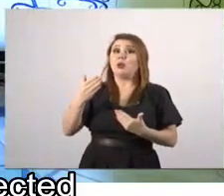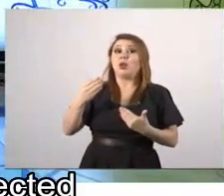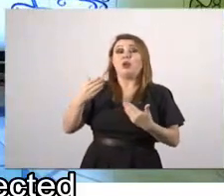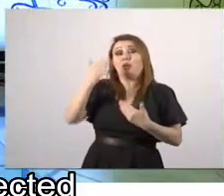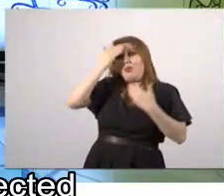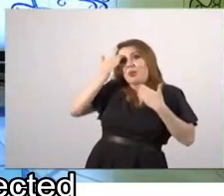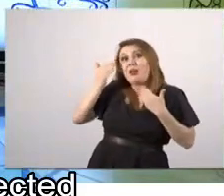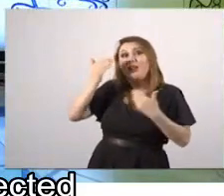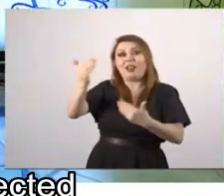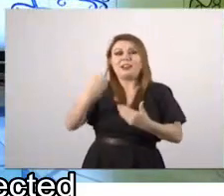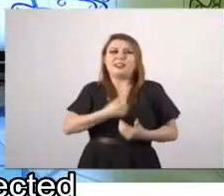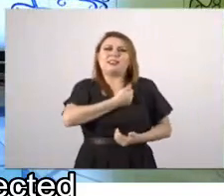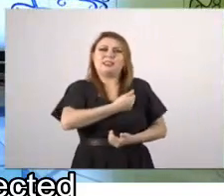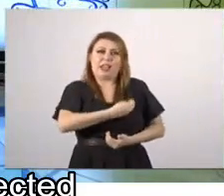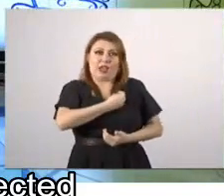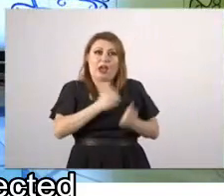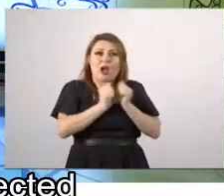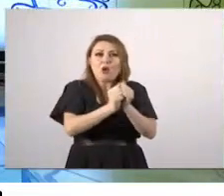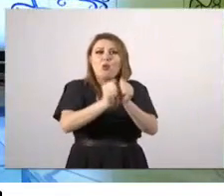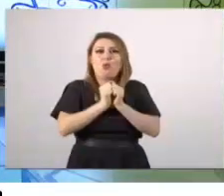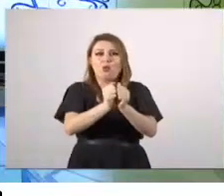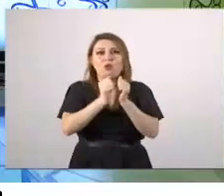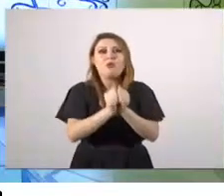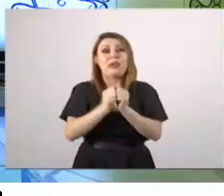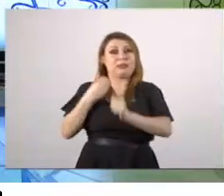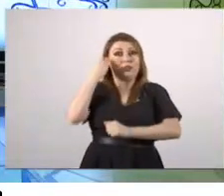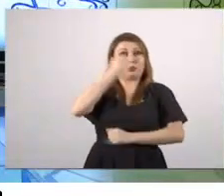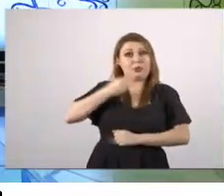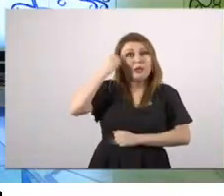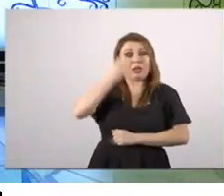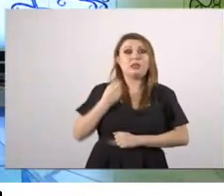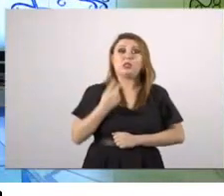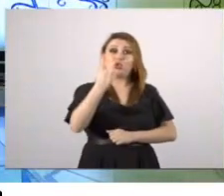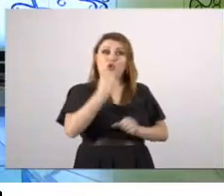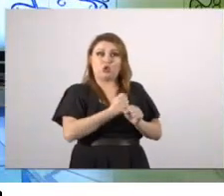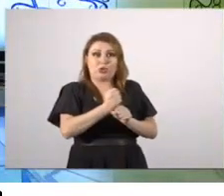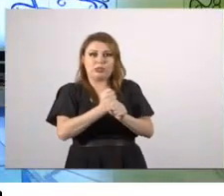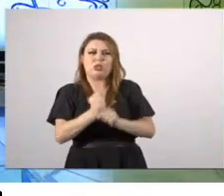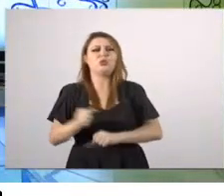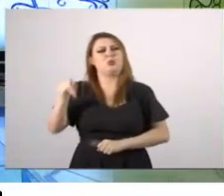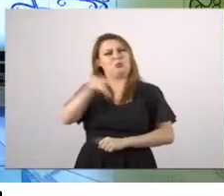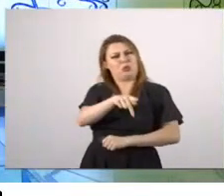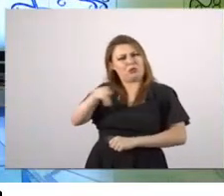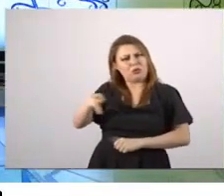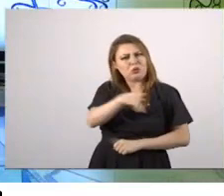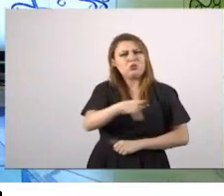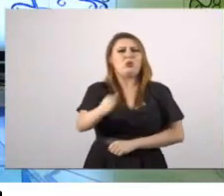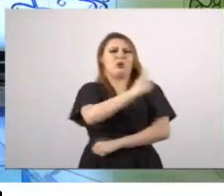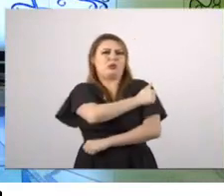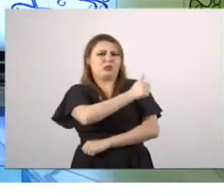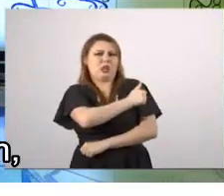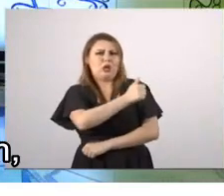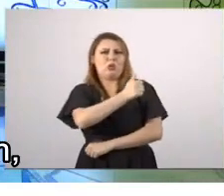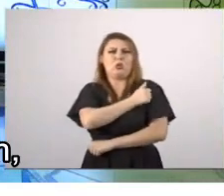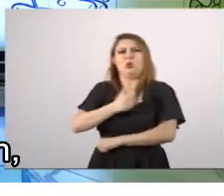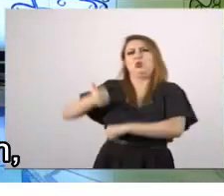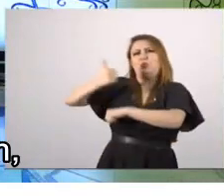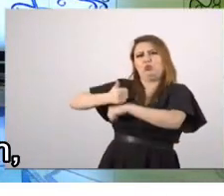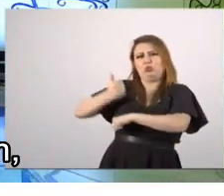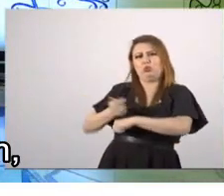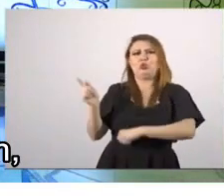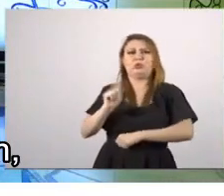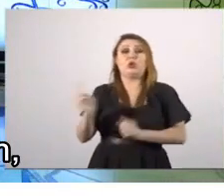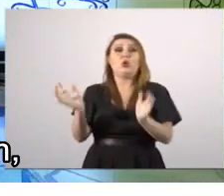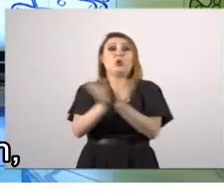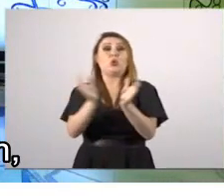Lembremos com gratidão a convivência e as experiências tidas ao longo destes dois anos. Professores, estudantes, gestores e equipe do